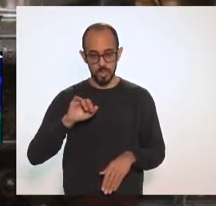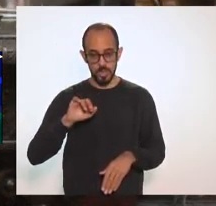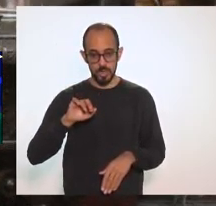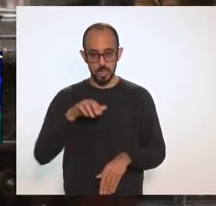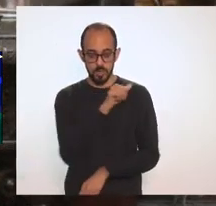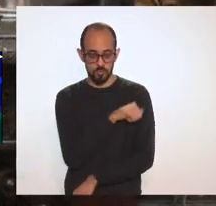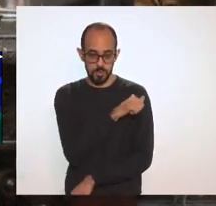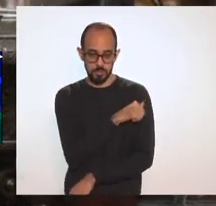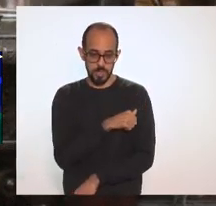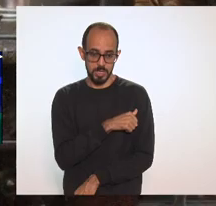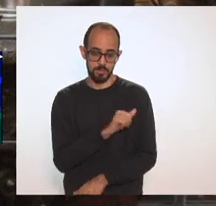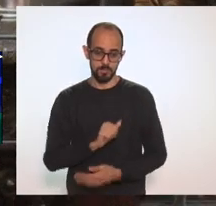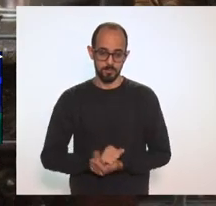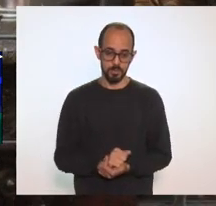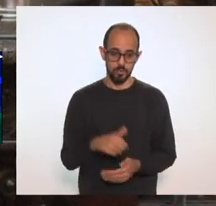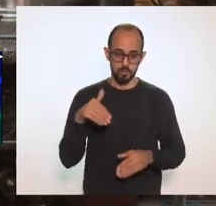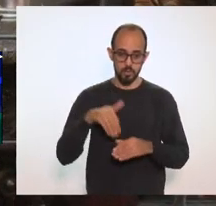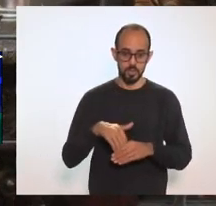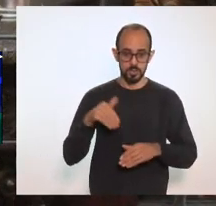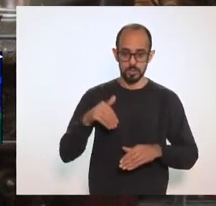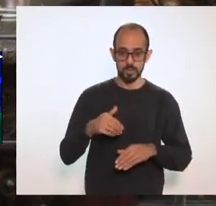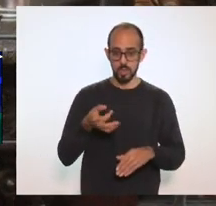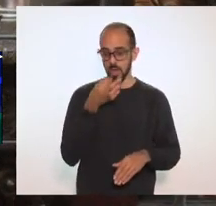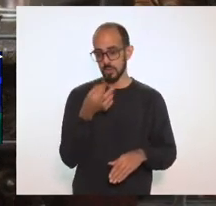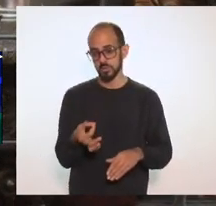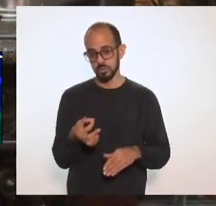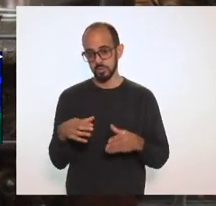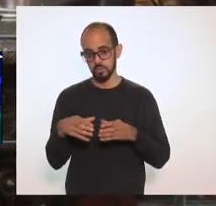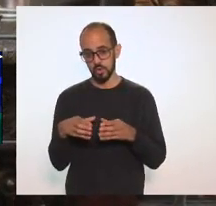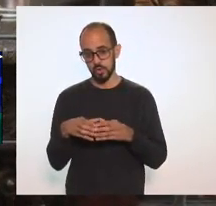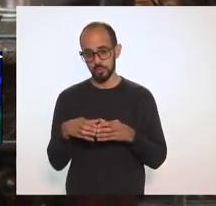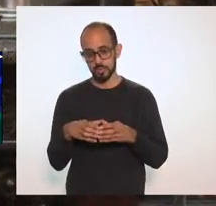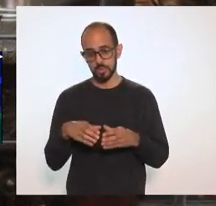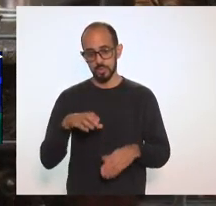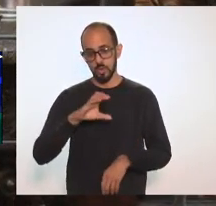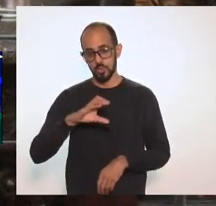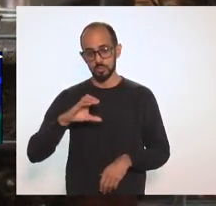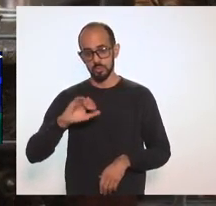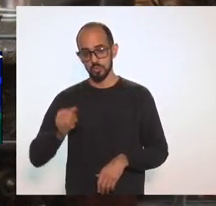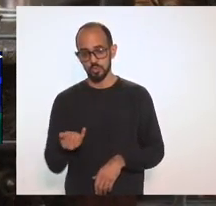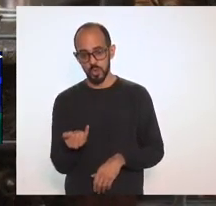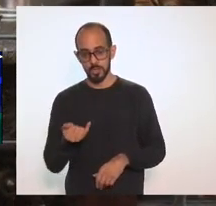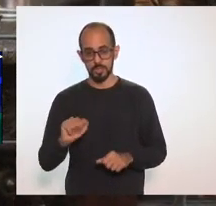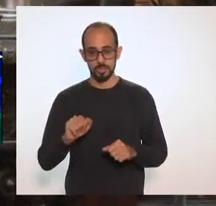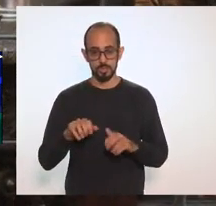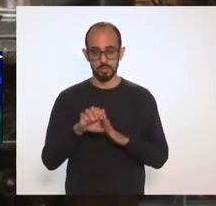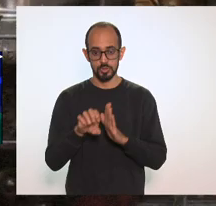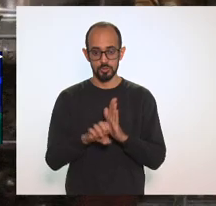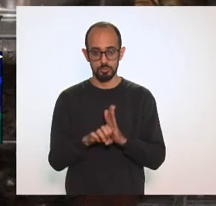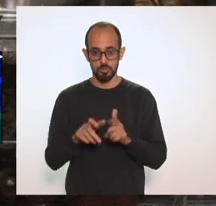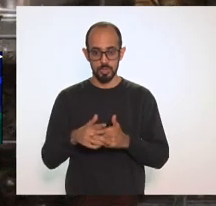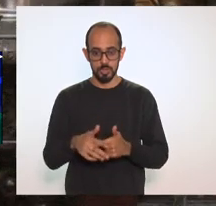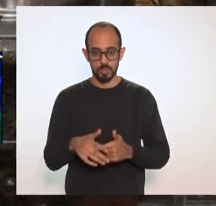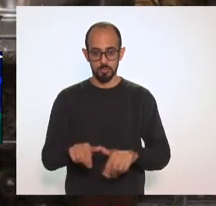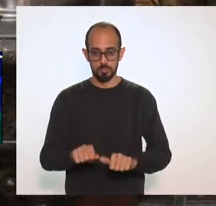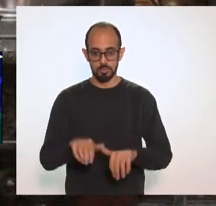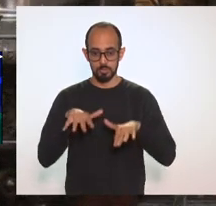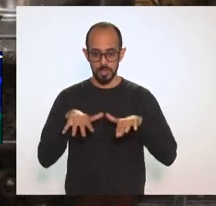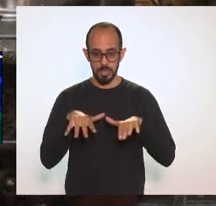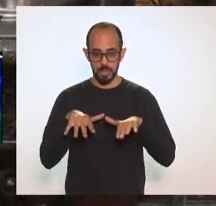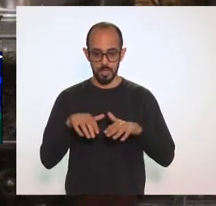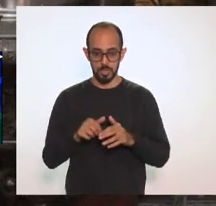Em votação, o parecer da Comissão de Constituição e Justiça em relação às emendas de plenários. Plenário. Senhores que